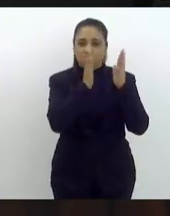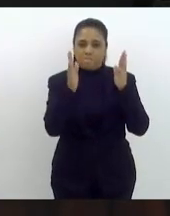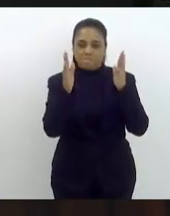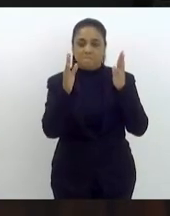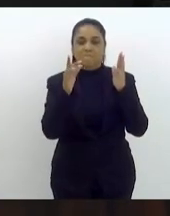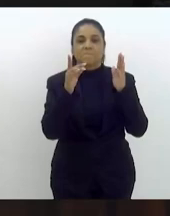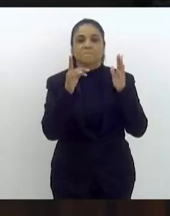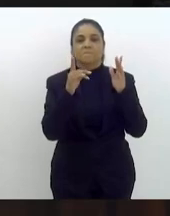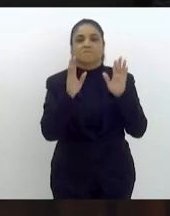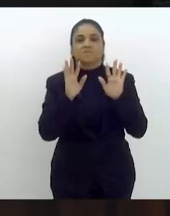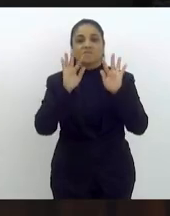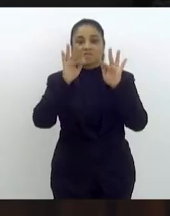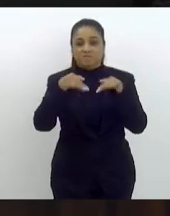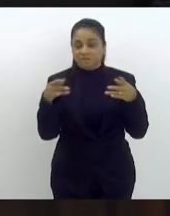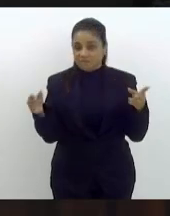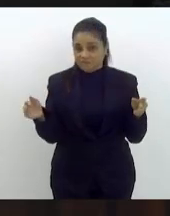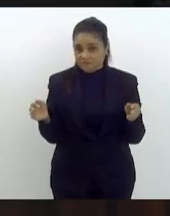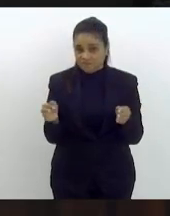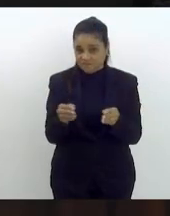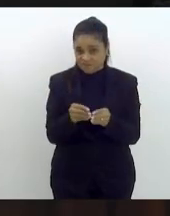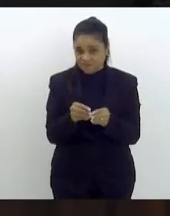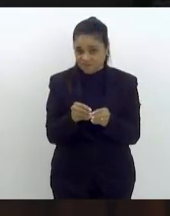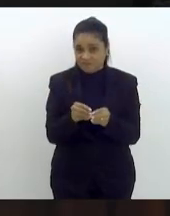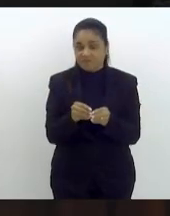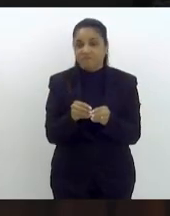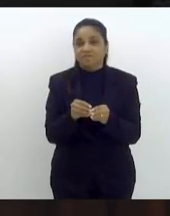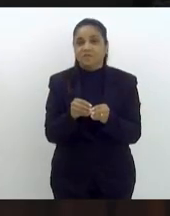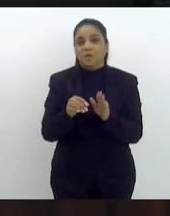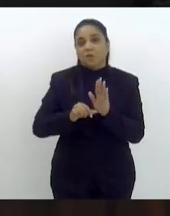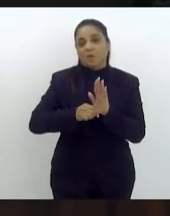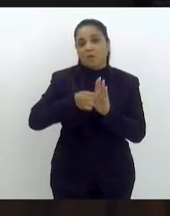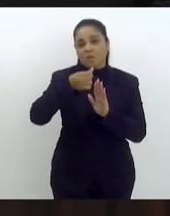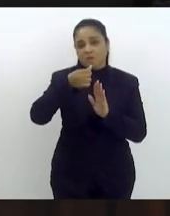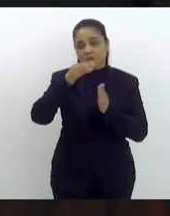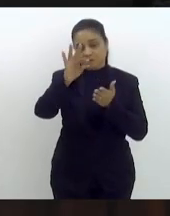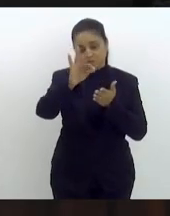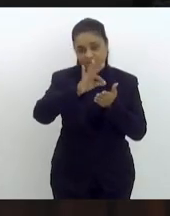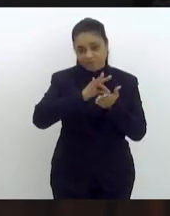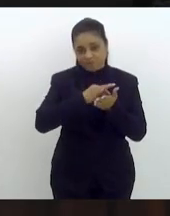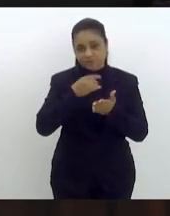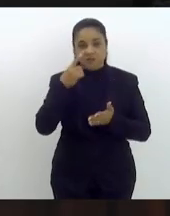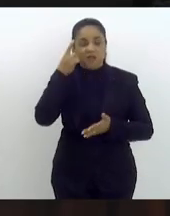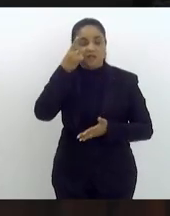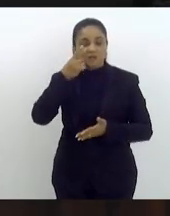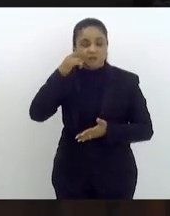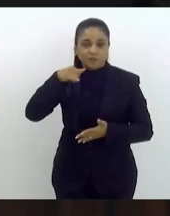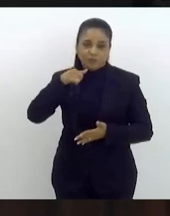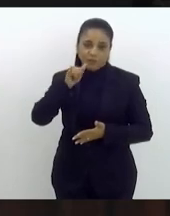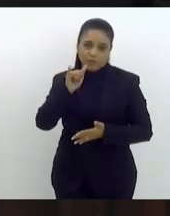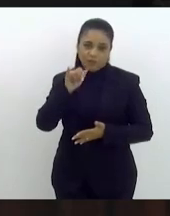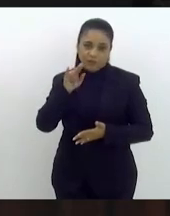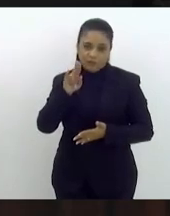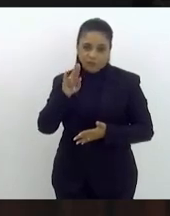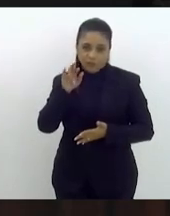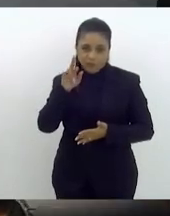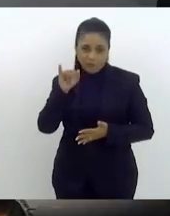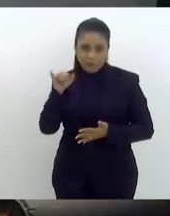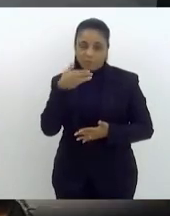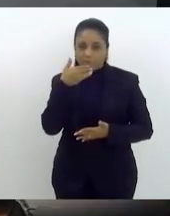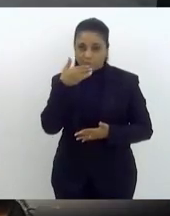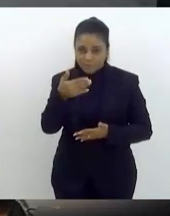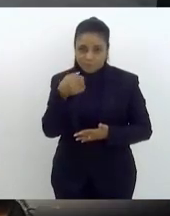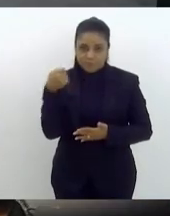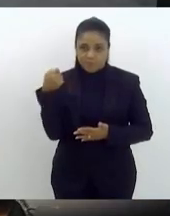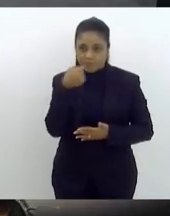o expediente final antes porém do primeiro orador nova Deputado Yuri pediu pela ordem Muito obrigado Presidente